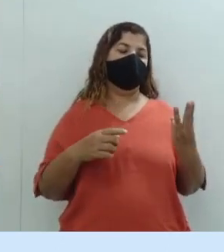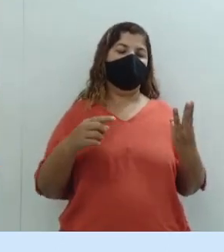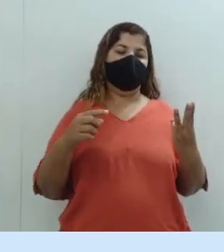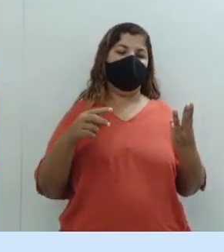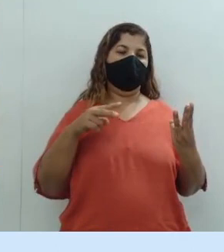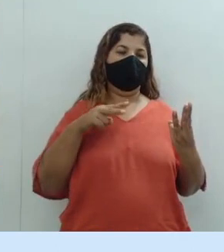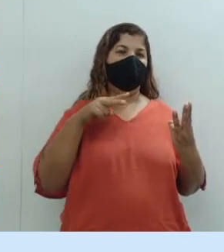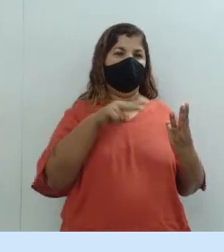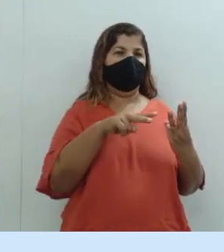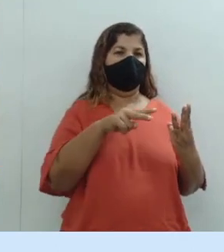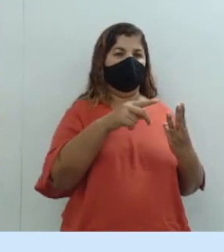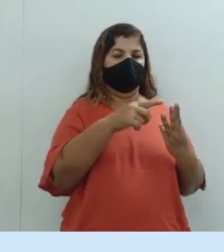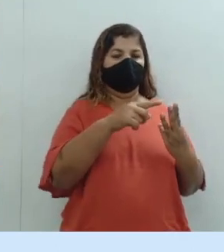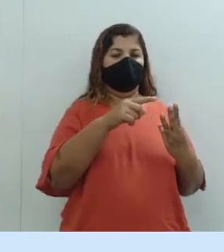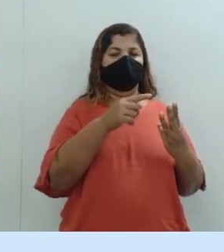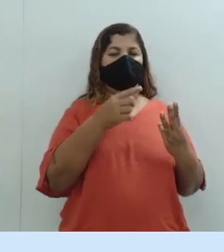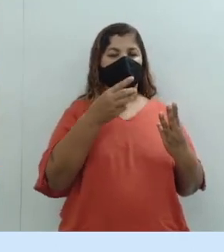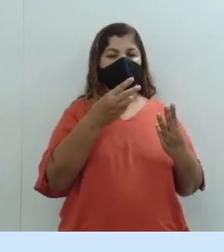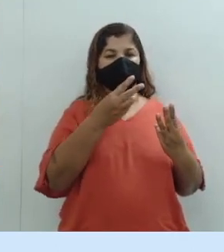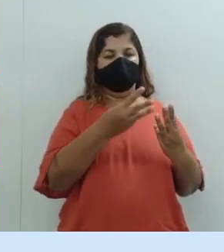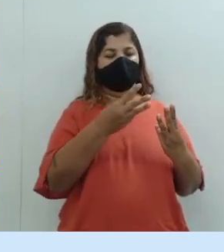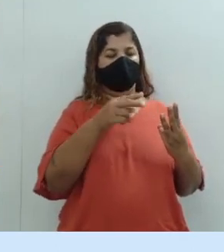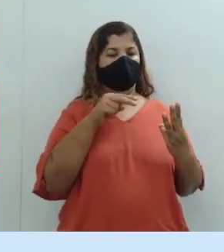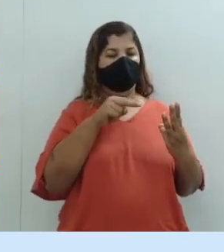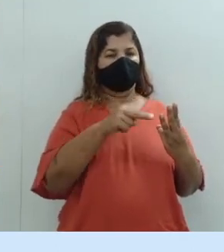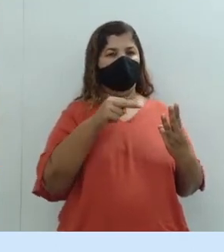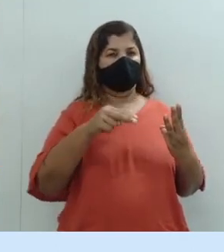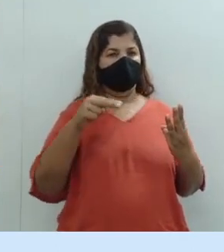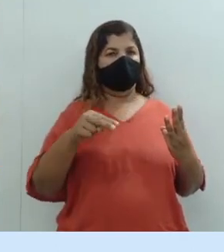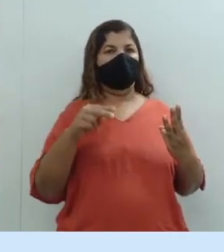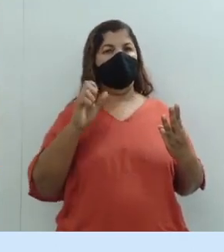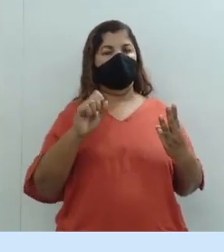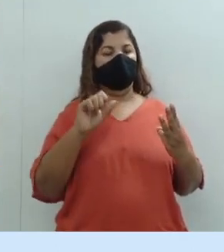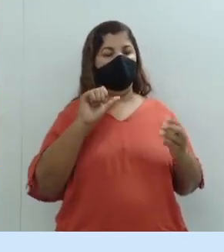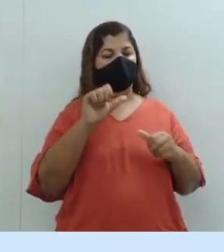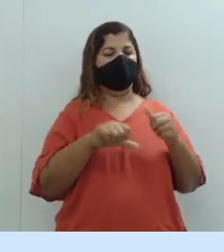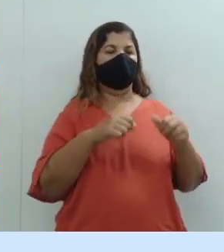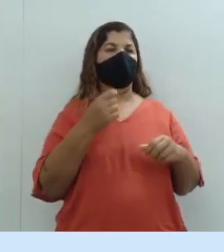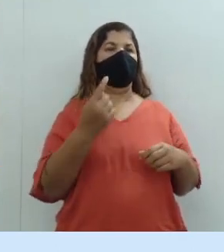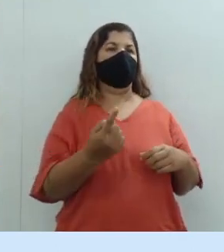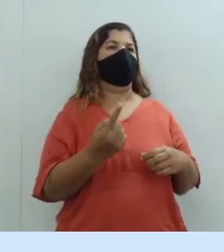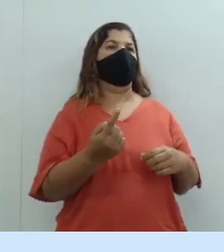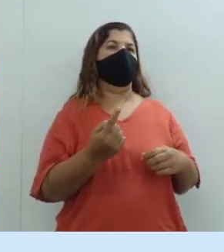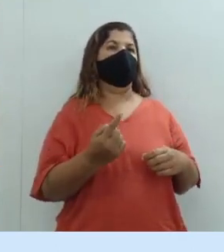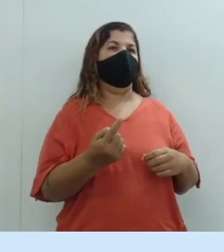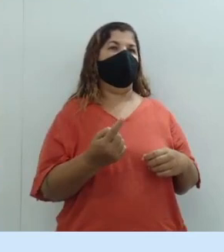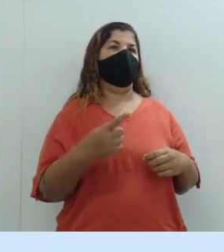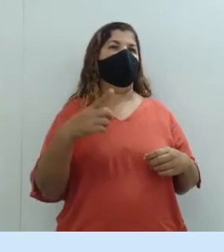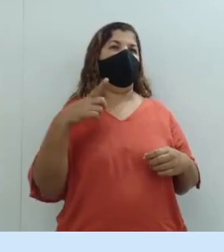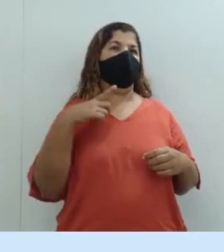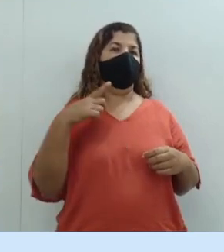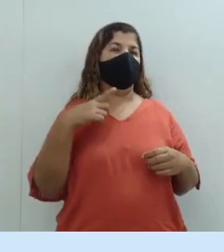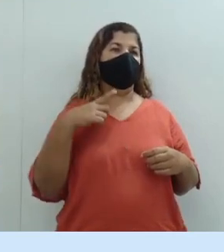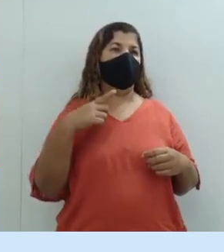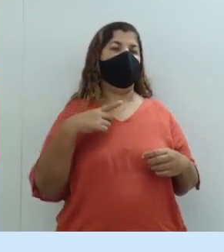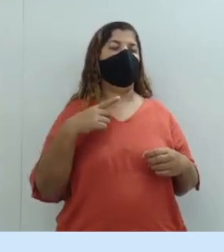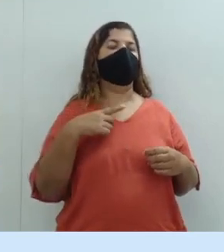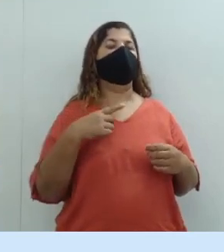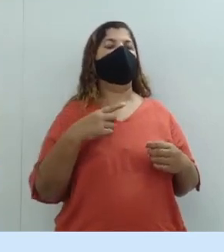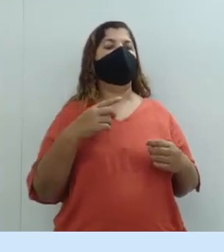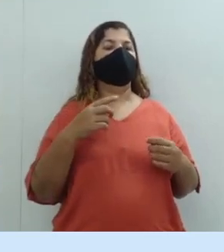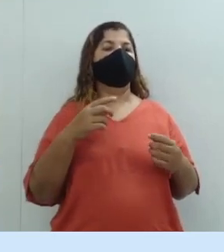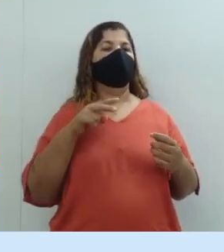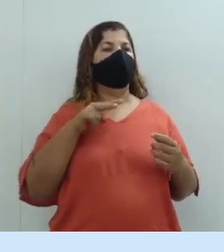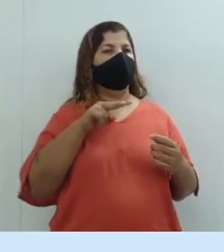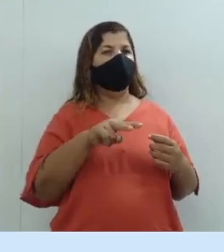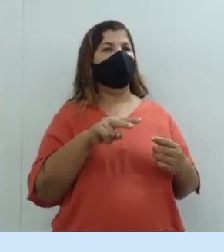ligados em série, eu consigo transformar esses 3 resistores em apenas um. Então, eu digo que eu tenho resistores ligados em série e eu quero